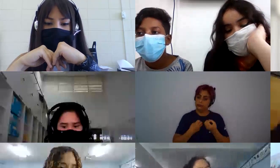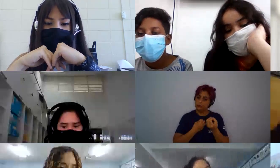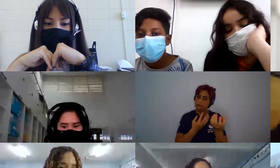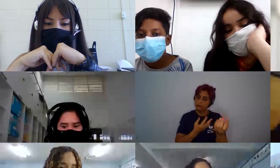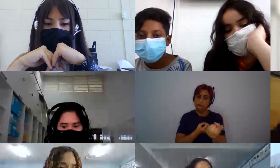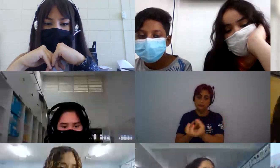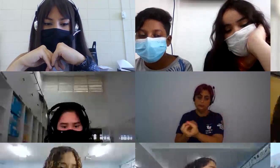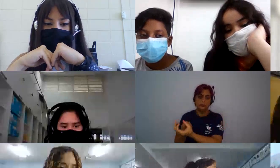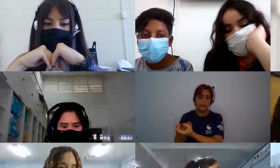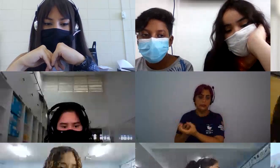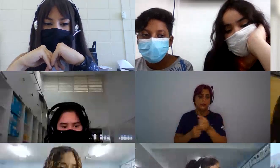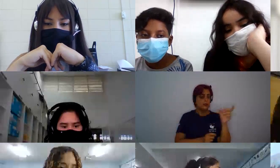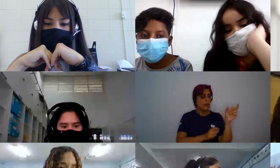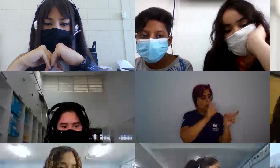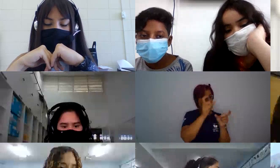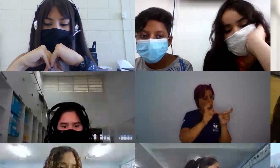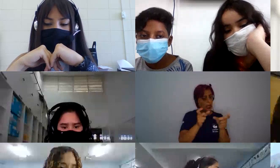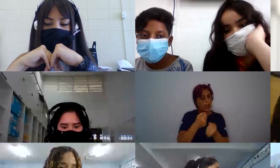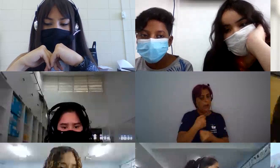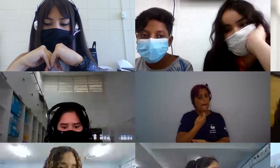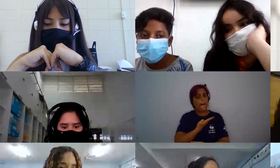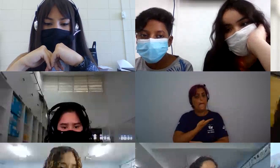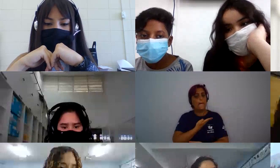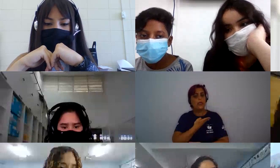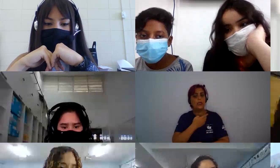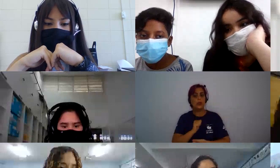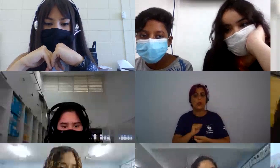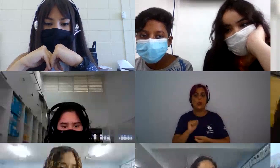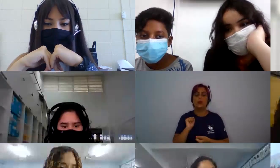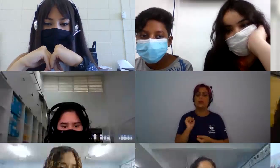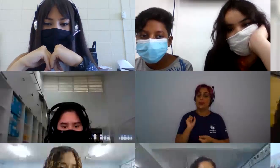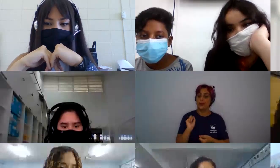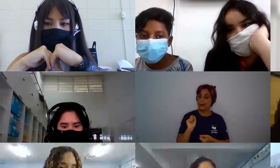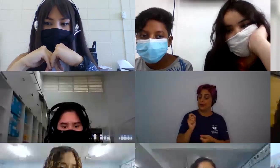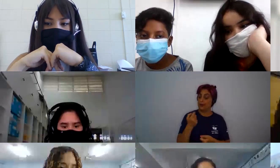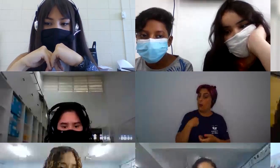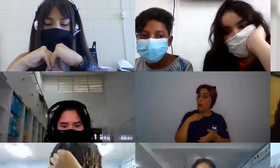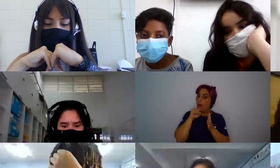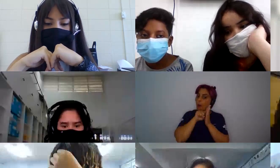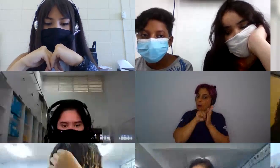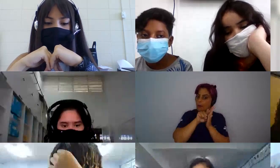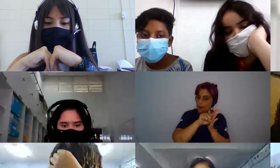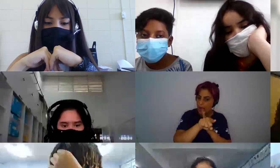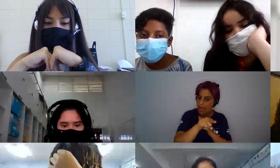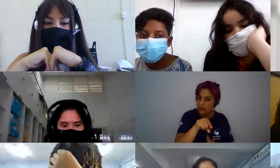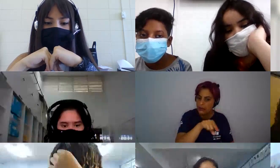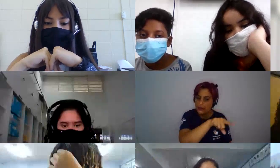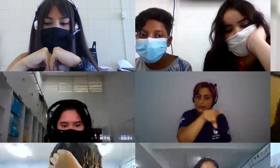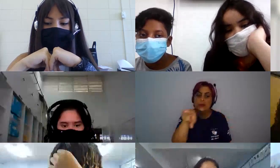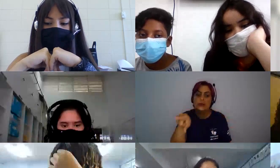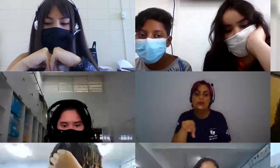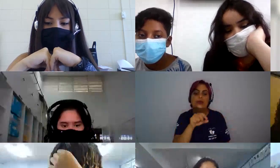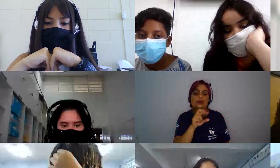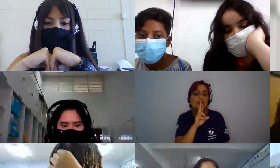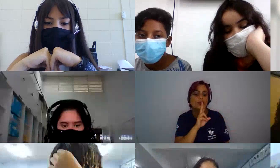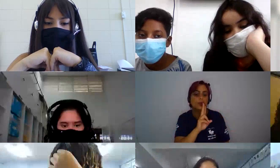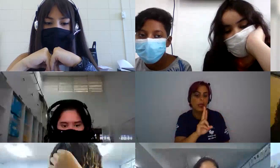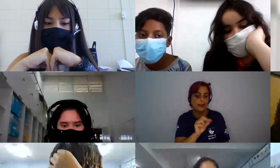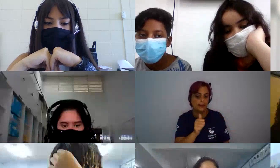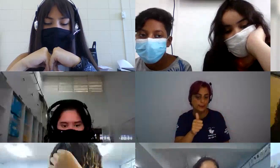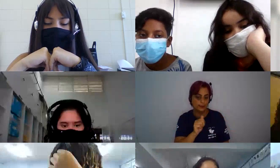com as pessoas que são seus amigos, e a pergunta vai ser direta, e quero que todo mundo me responda na sala, eu vou pondo ordem